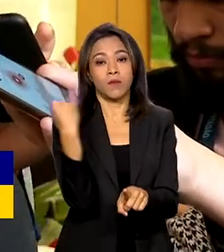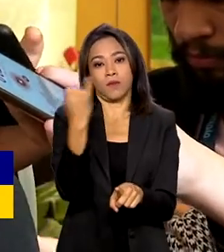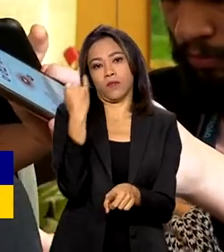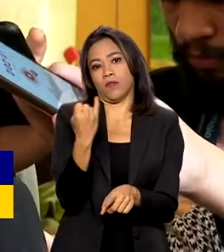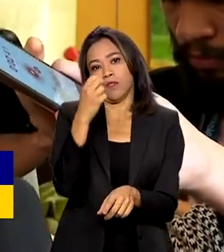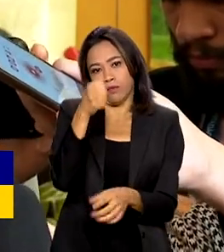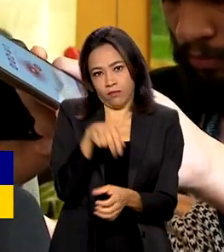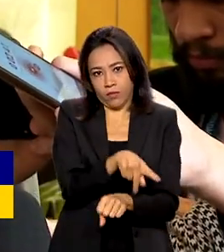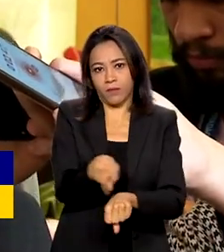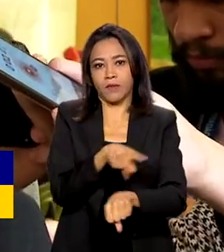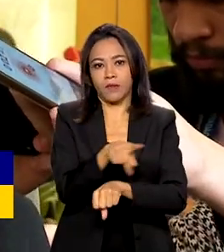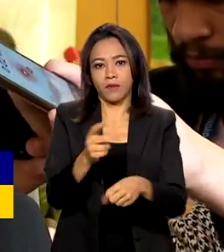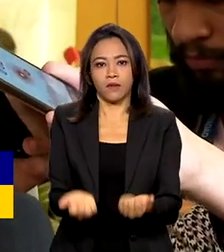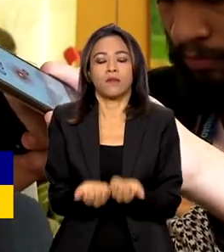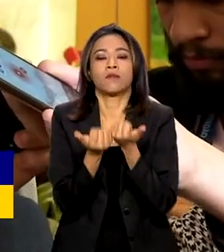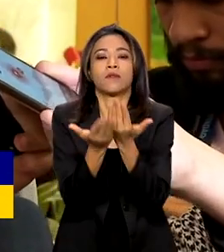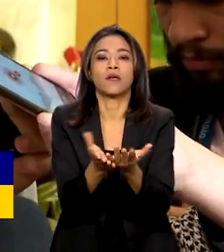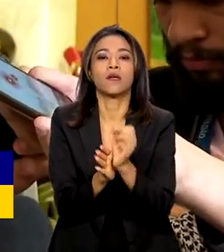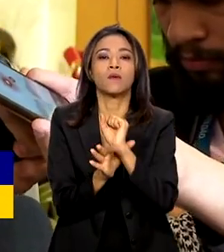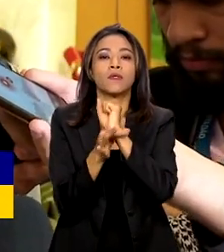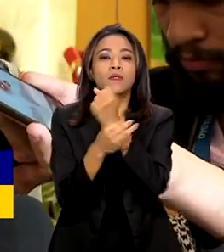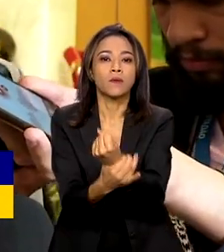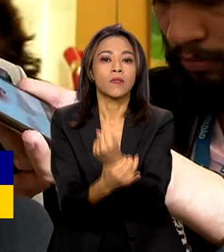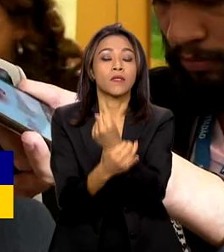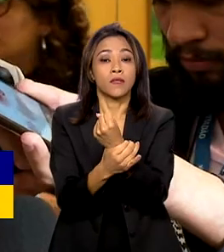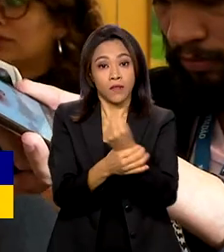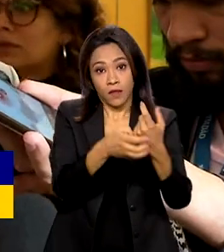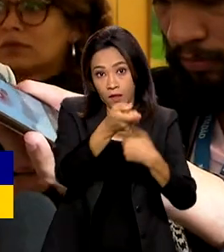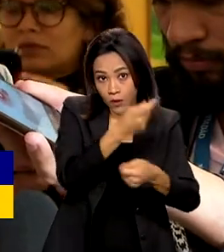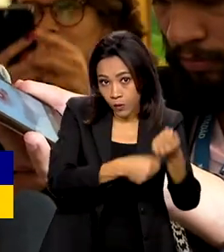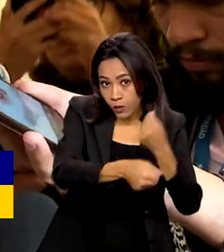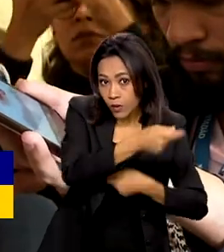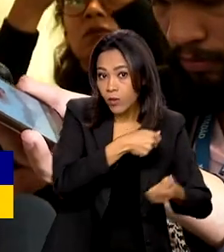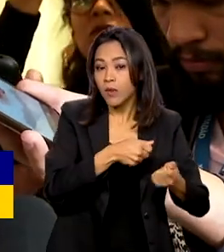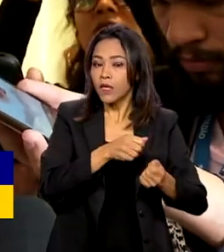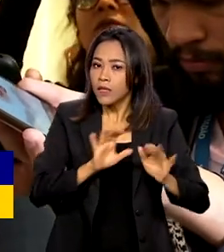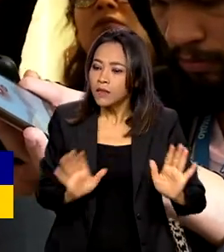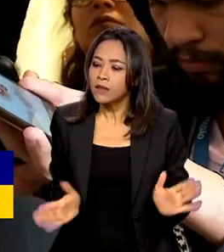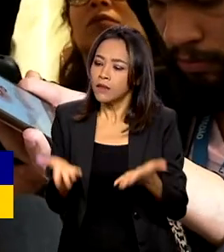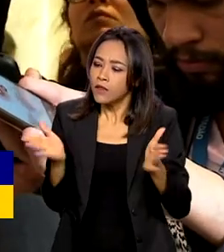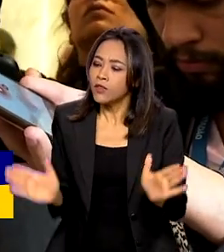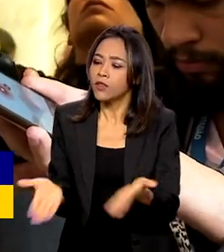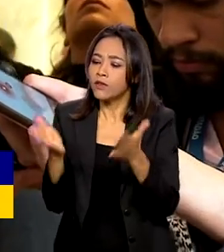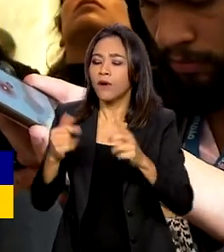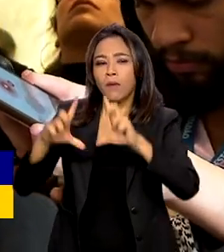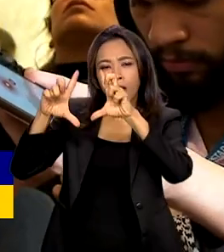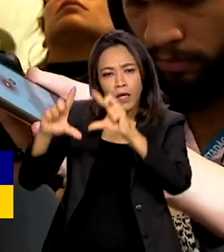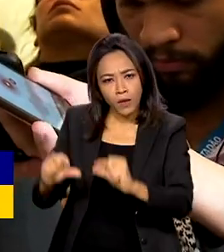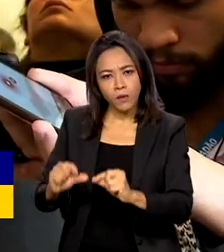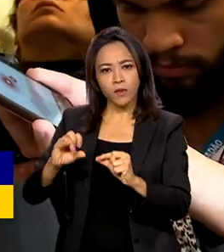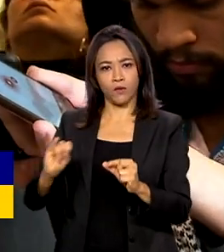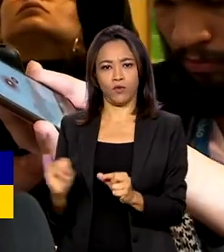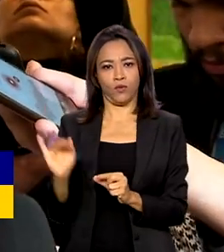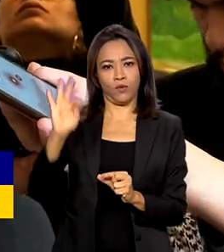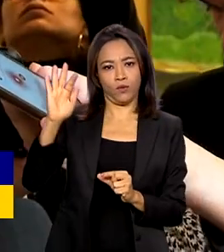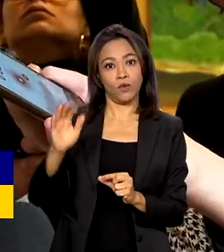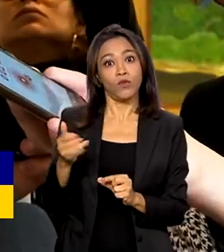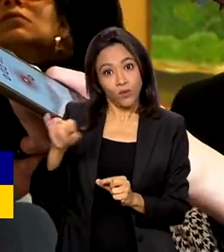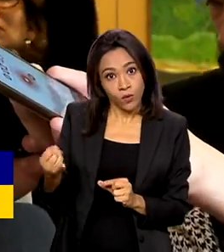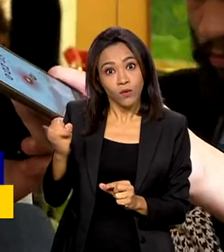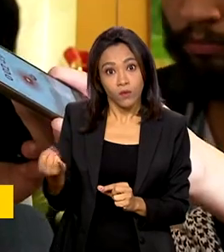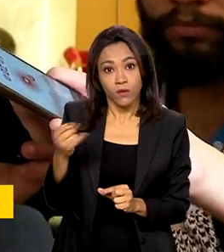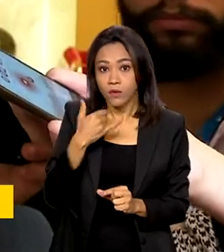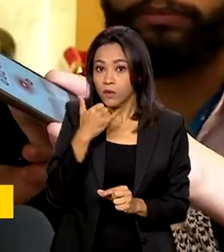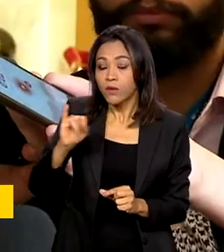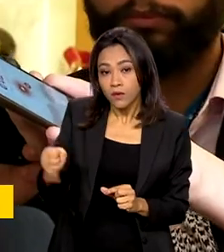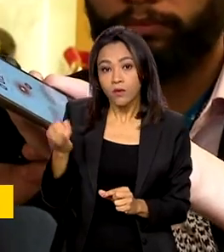país, para dar mais segurança econômica, incentivar ainda mais uma redução na taxa de juros do nosso país e mostrar que o